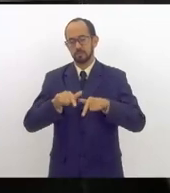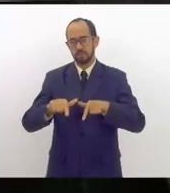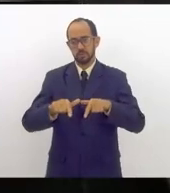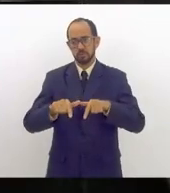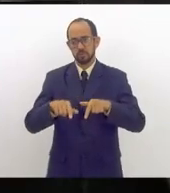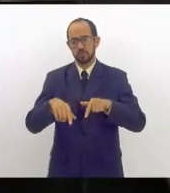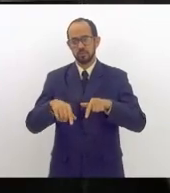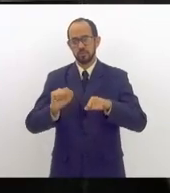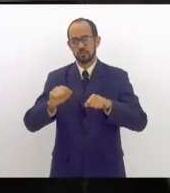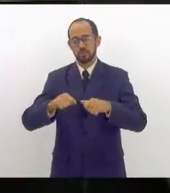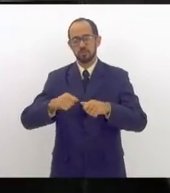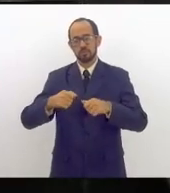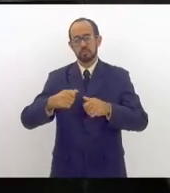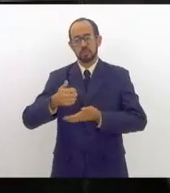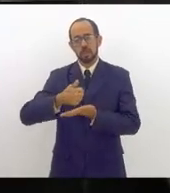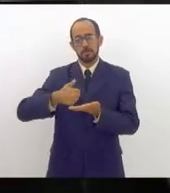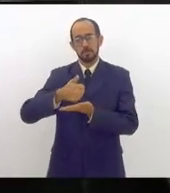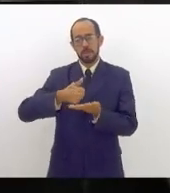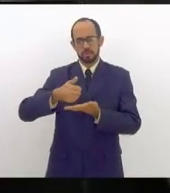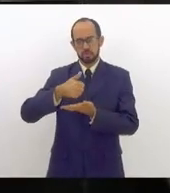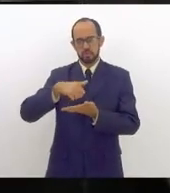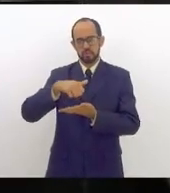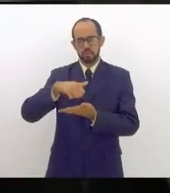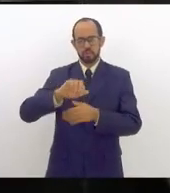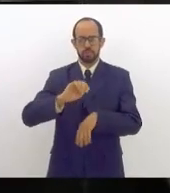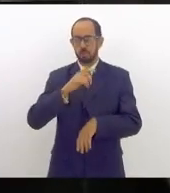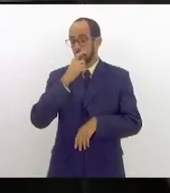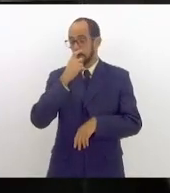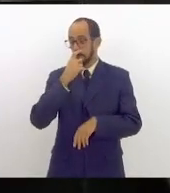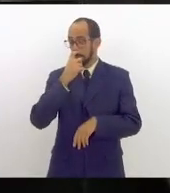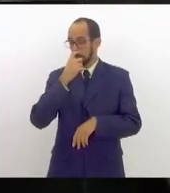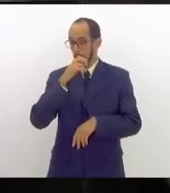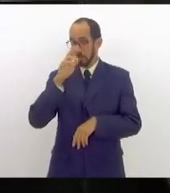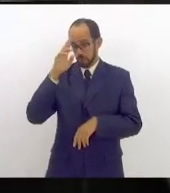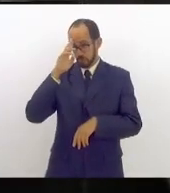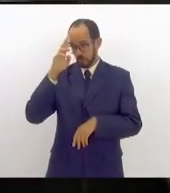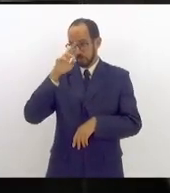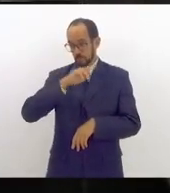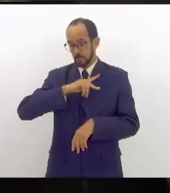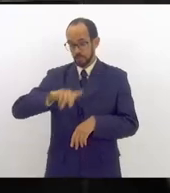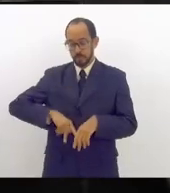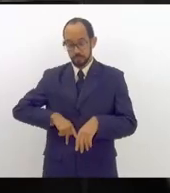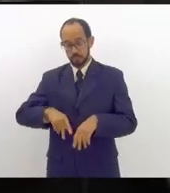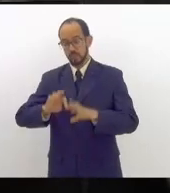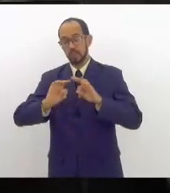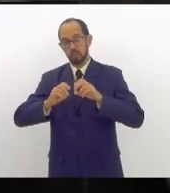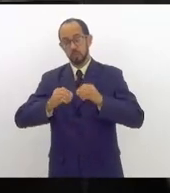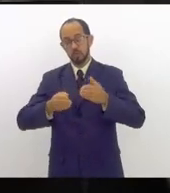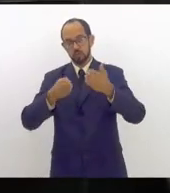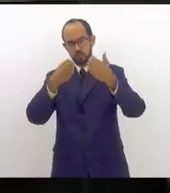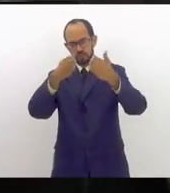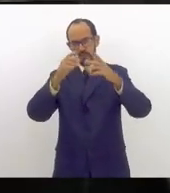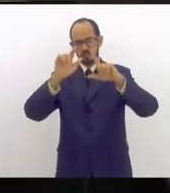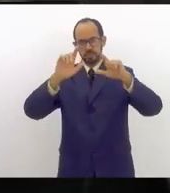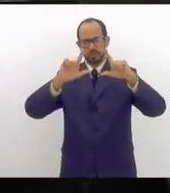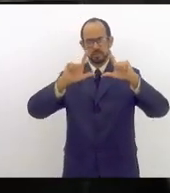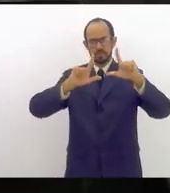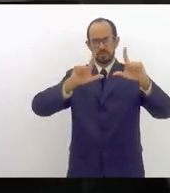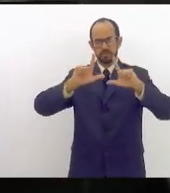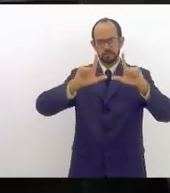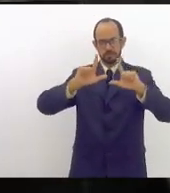como essenciais. Bom, senhor presidente, e aqueles e aquelas que nos assistem pela